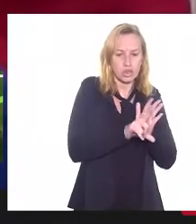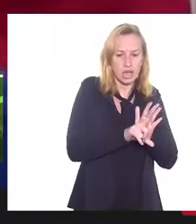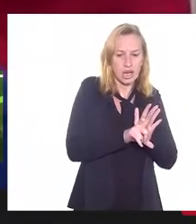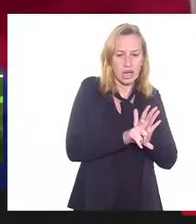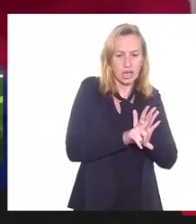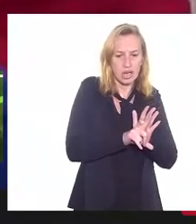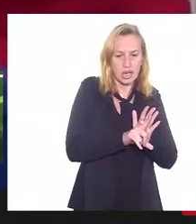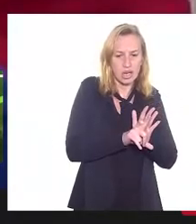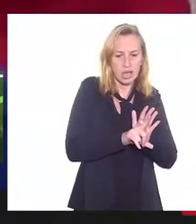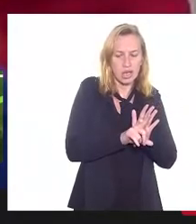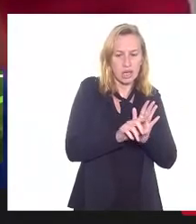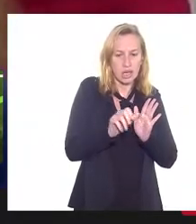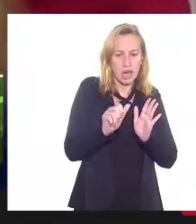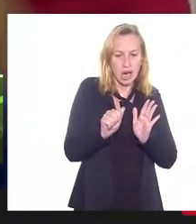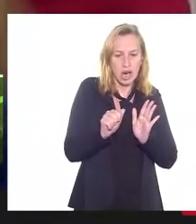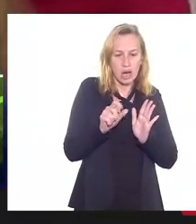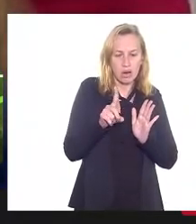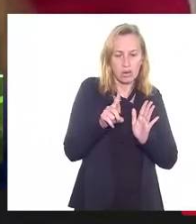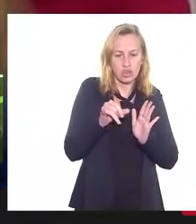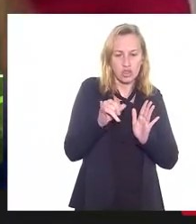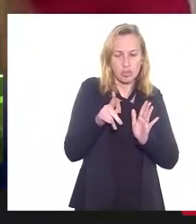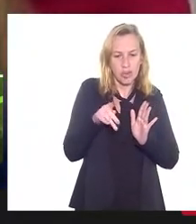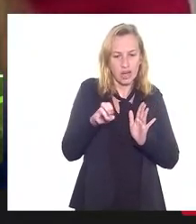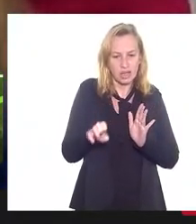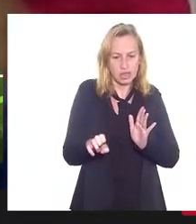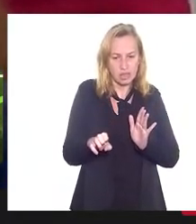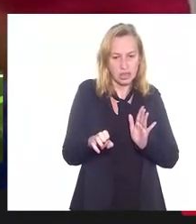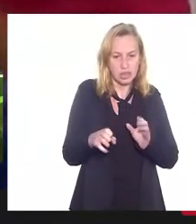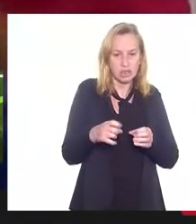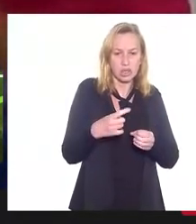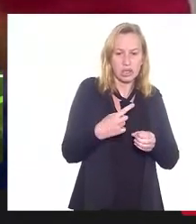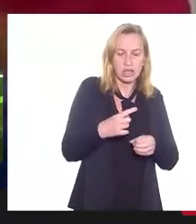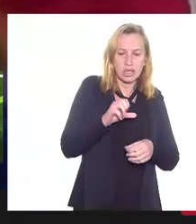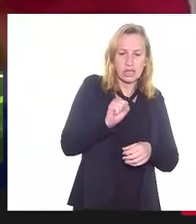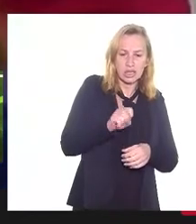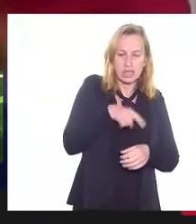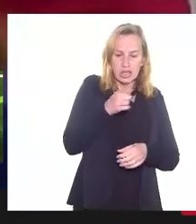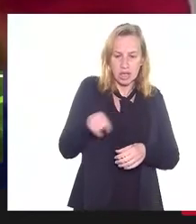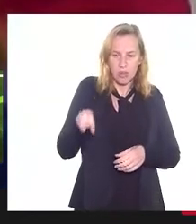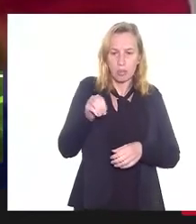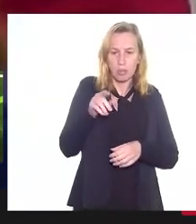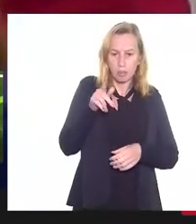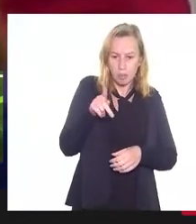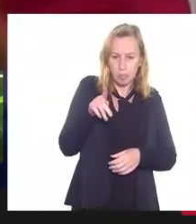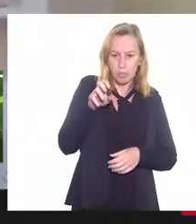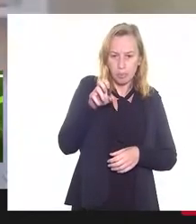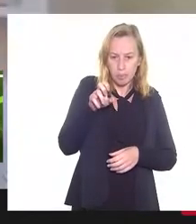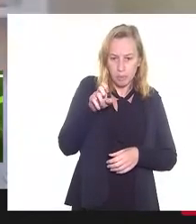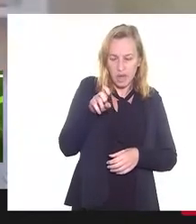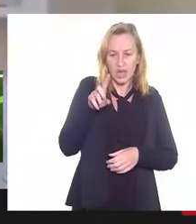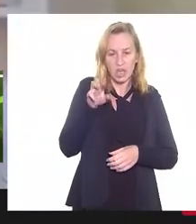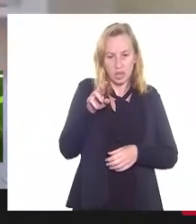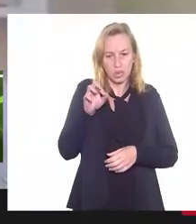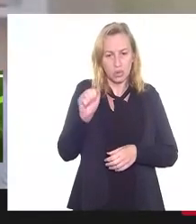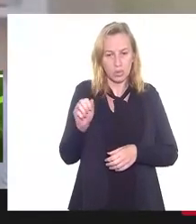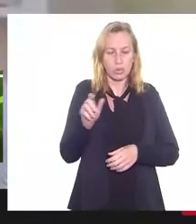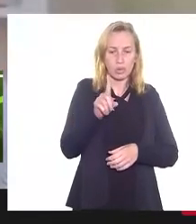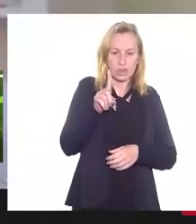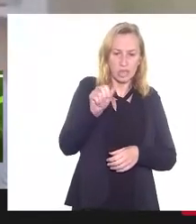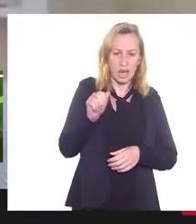da lei Aldir Blanc. E eu anotei o município de São Pedro da Aldeia, que inclusive houve afastamento da